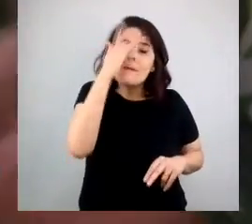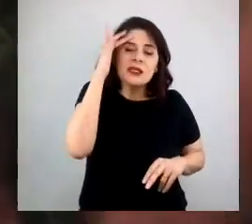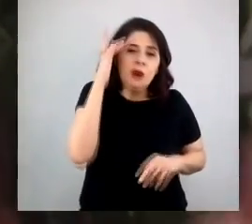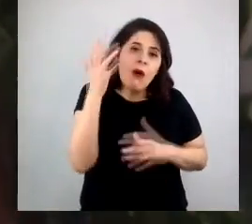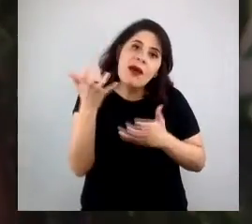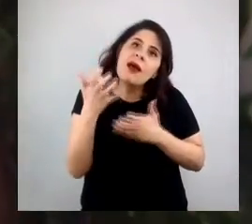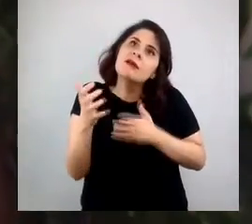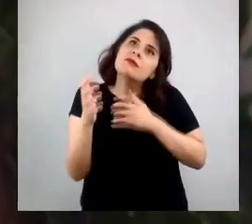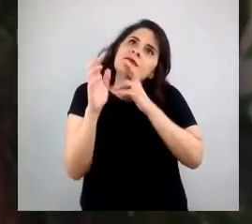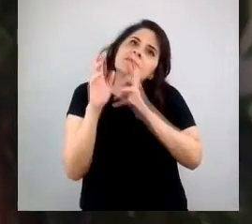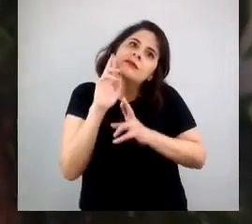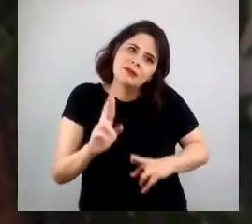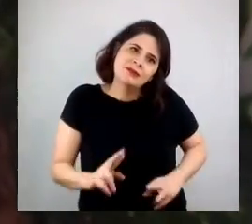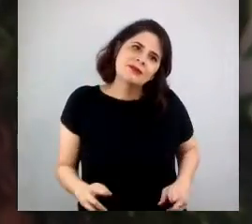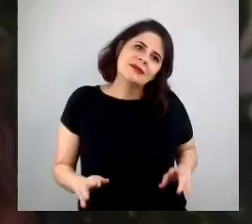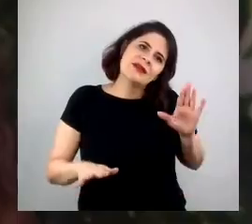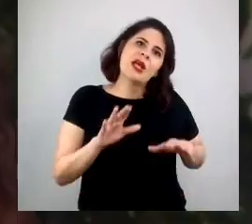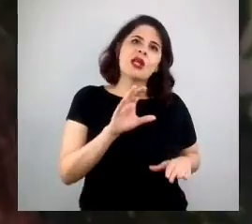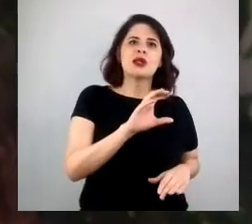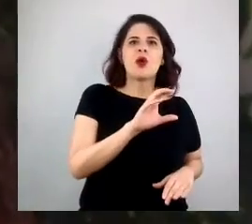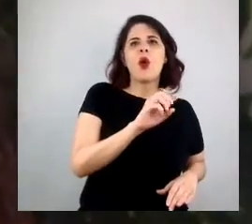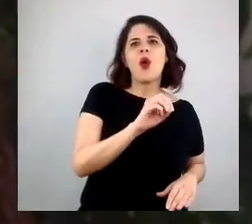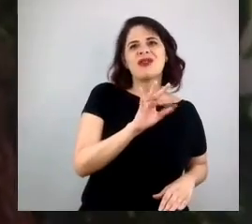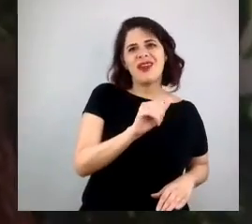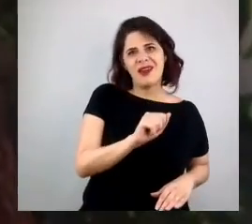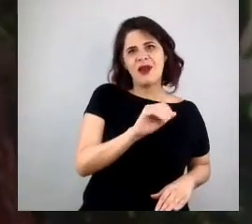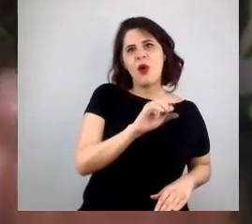né, que fica ali algumas mensagens